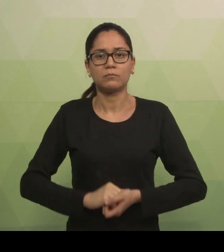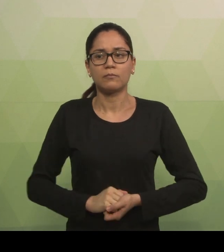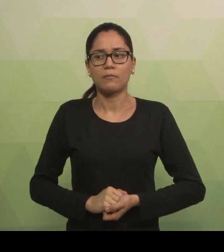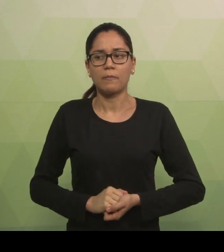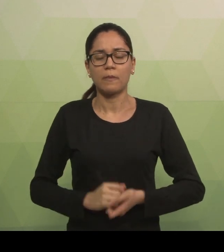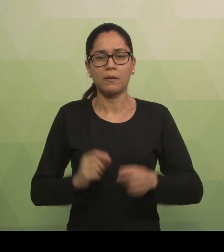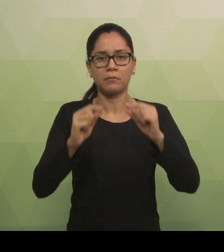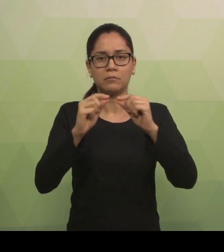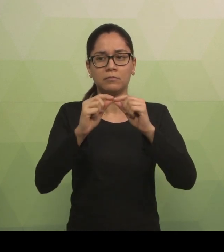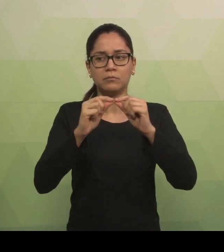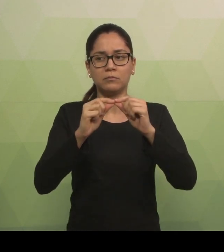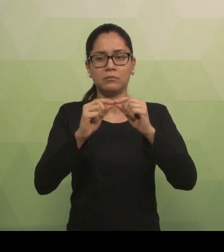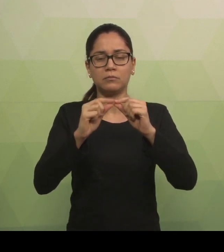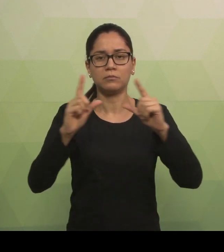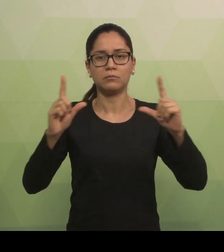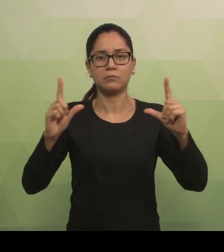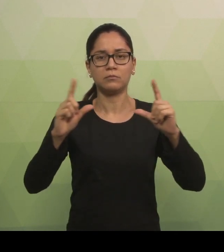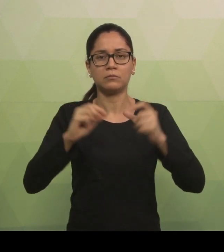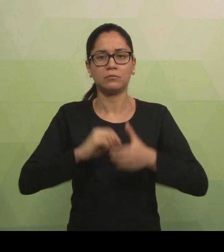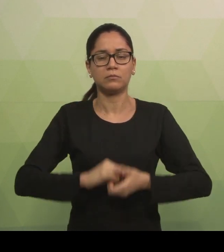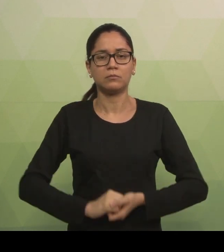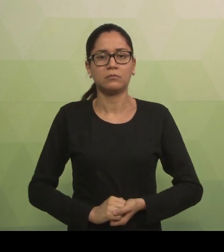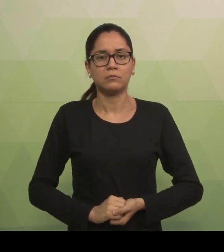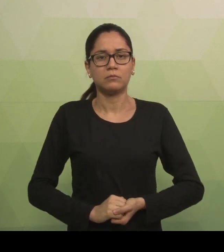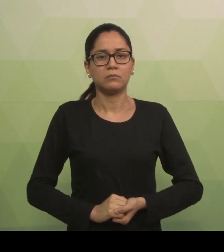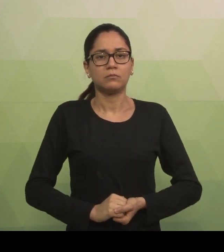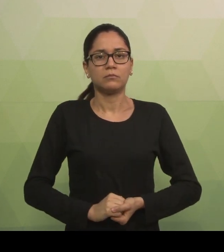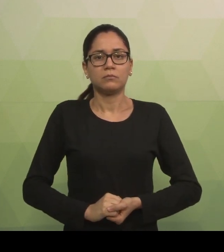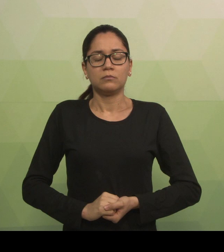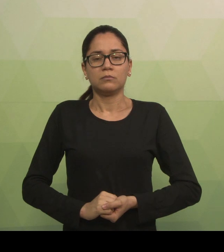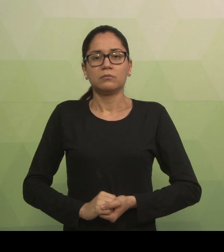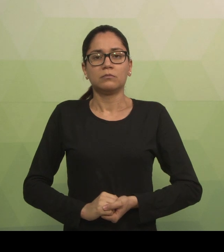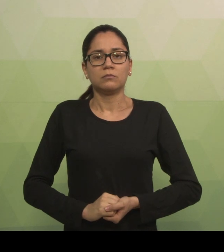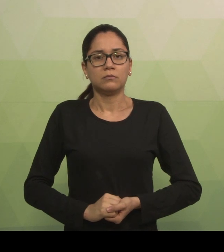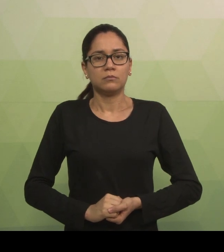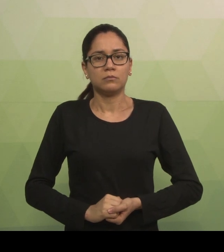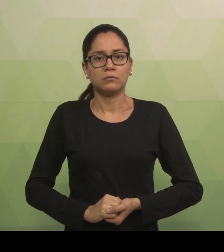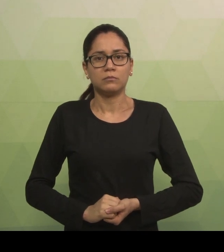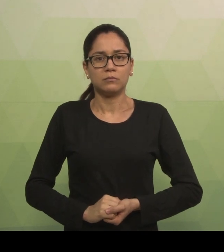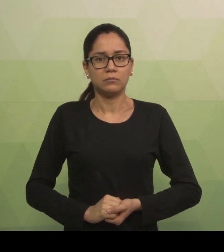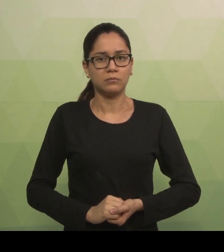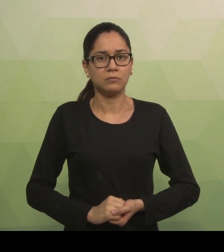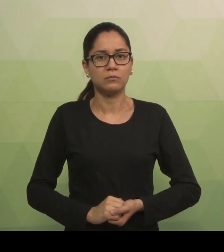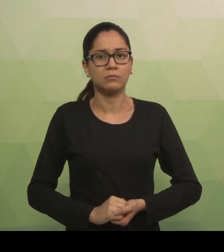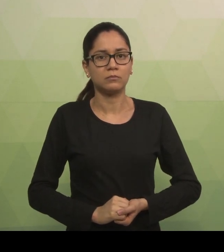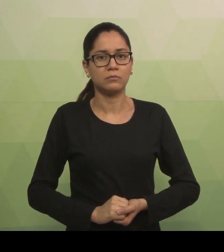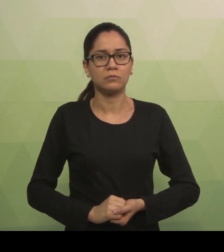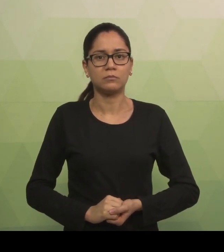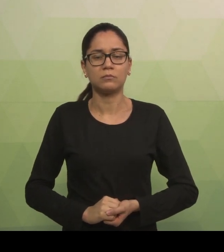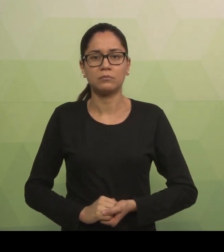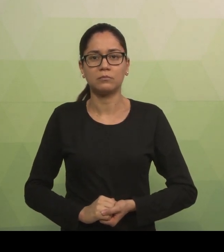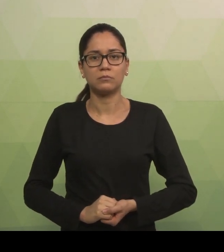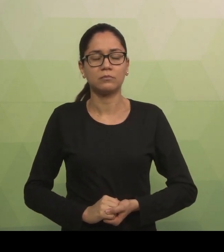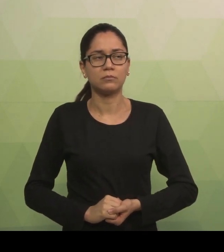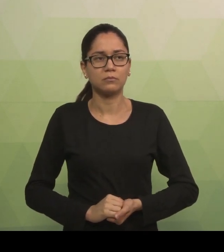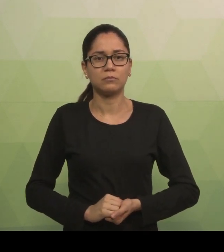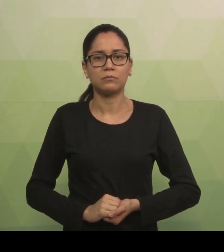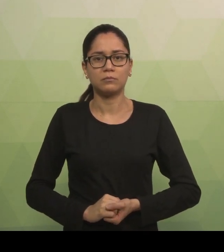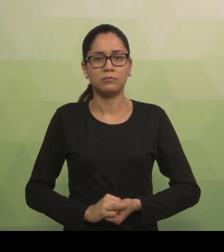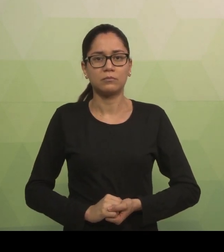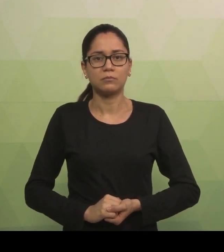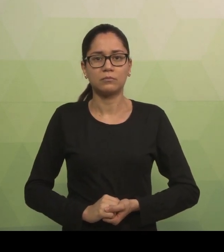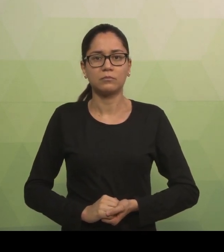O objetivo da disciplina é trazer a compreensão dos conceitos básicos de design, usabilidade e ergonomia. Além